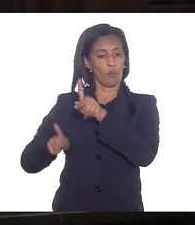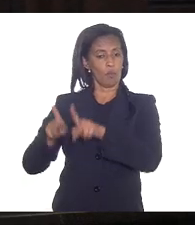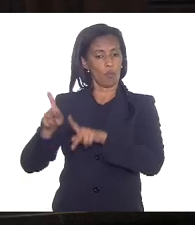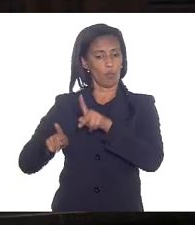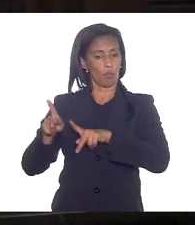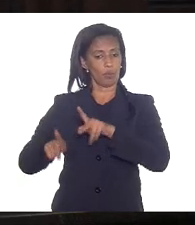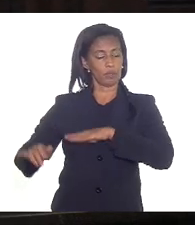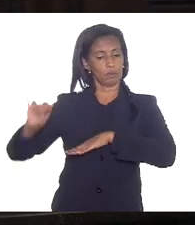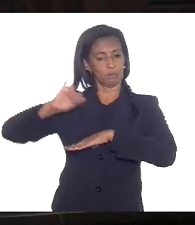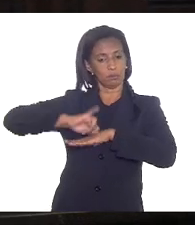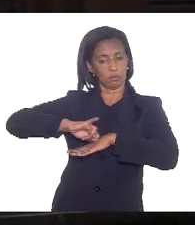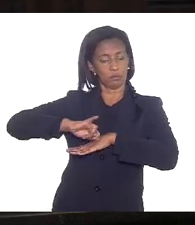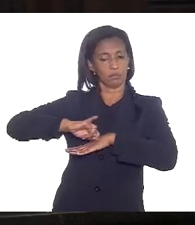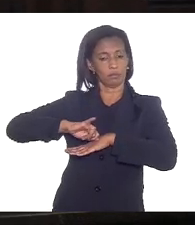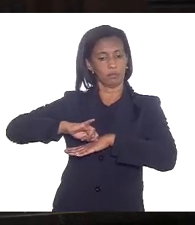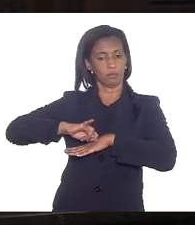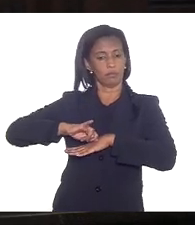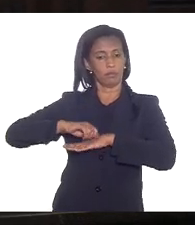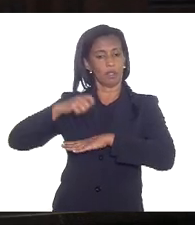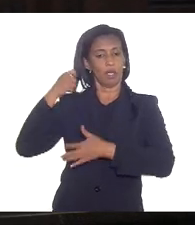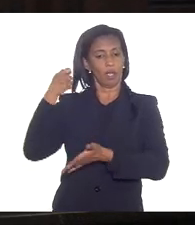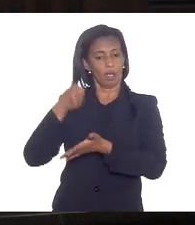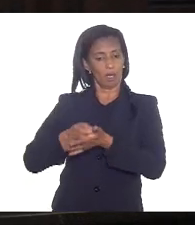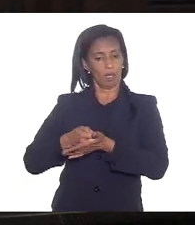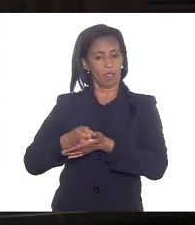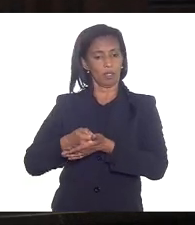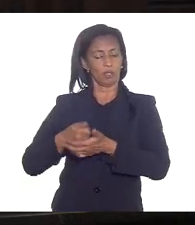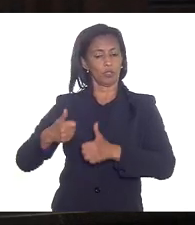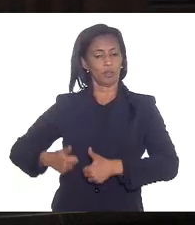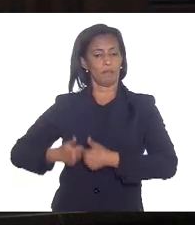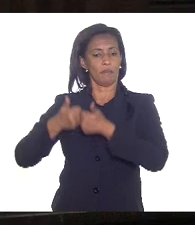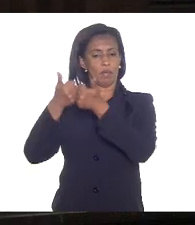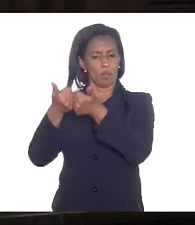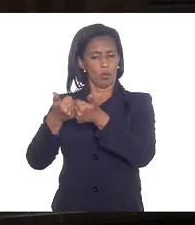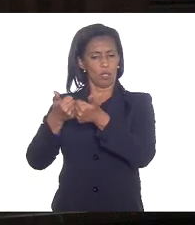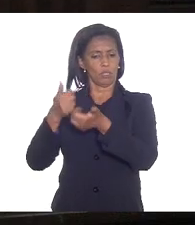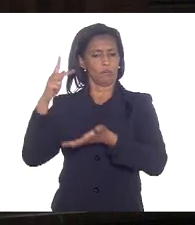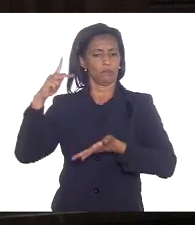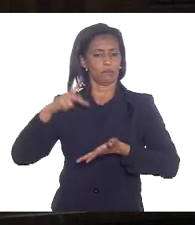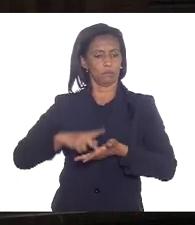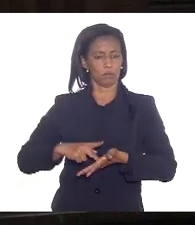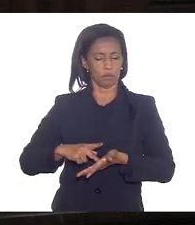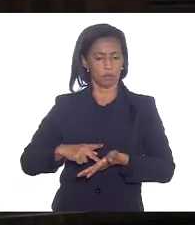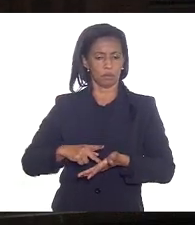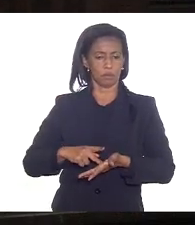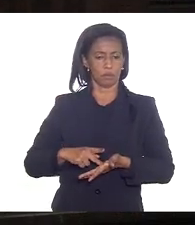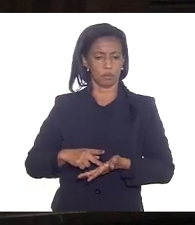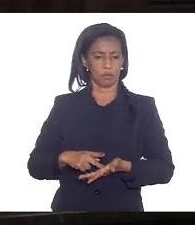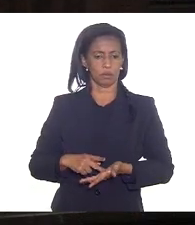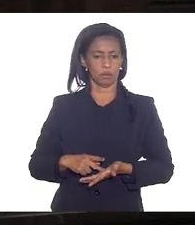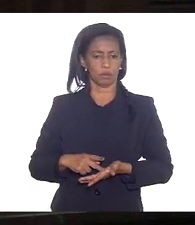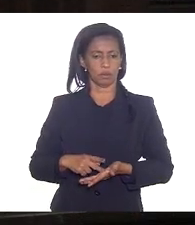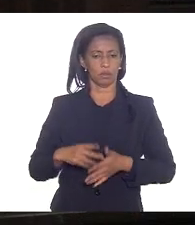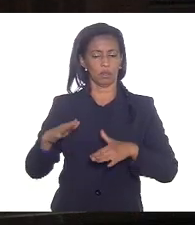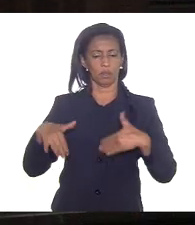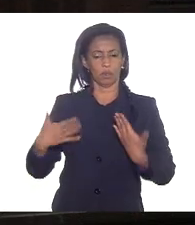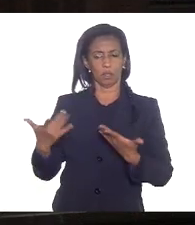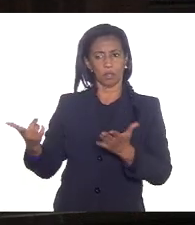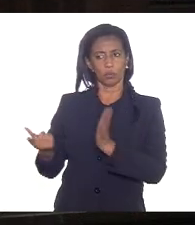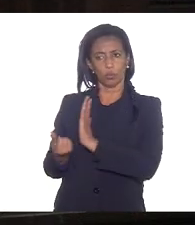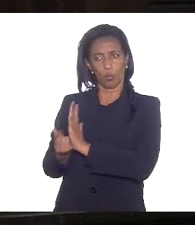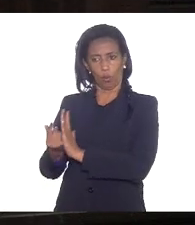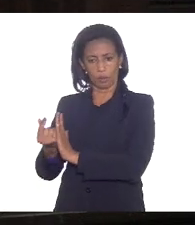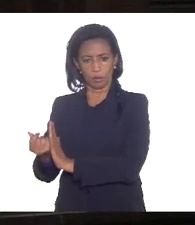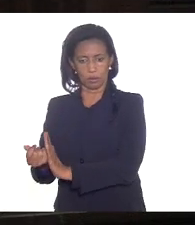Fluminense garantir melhorias concretas tanto termos o duto